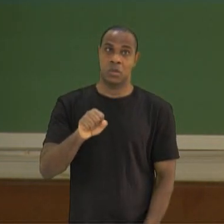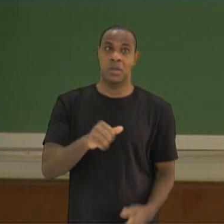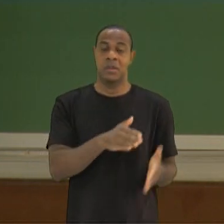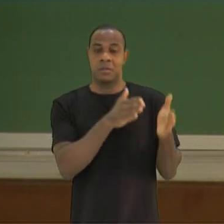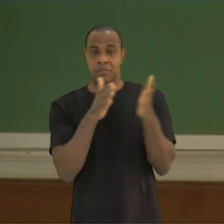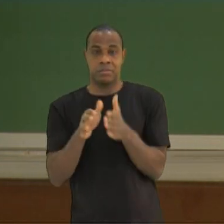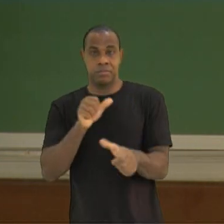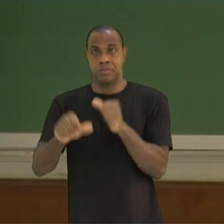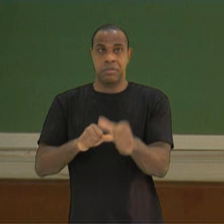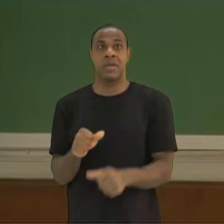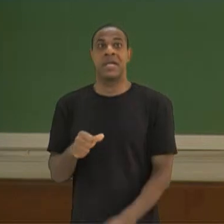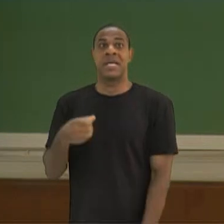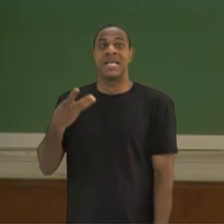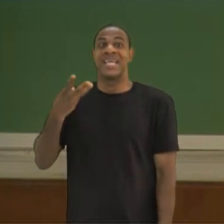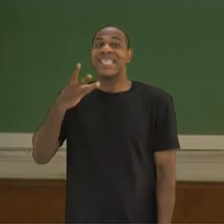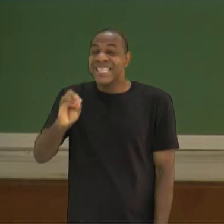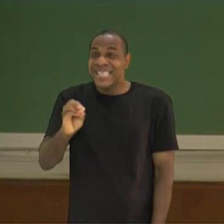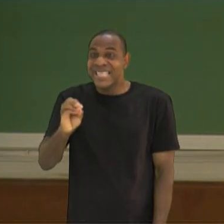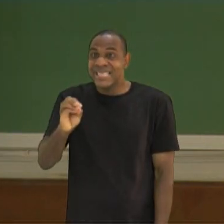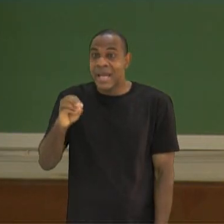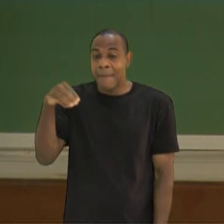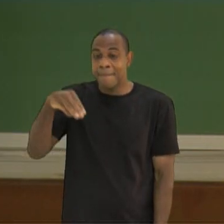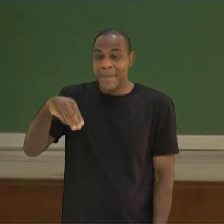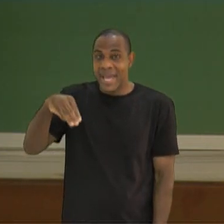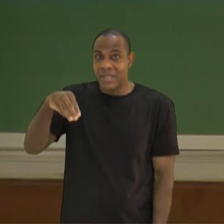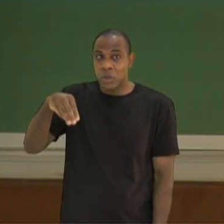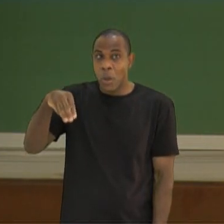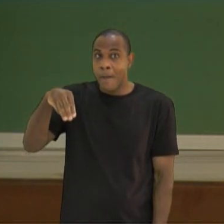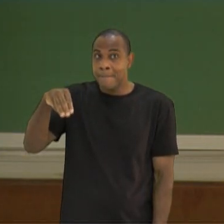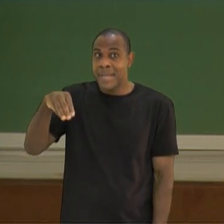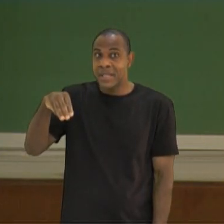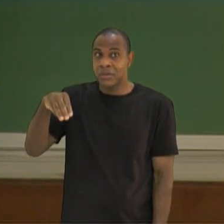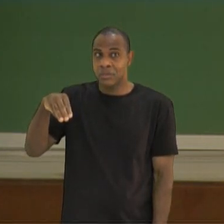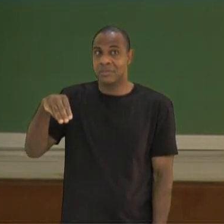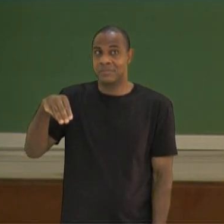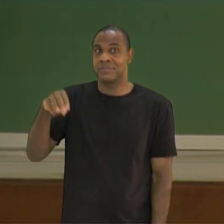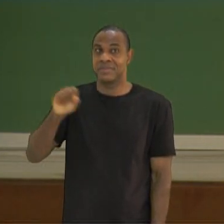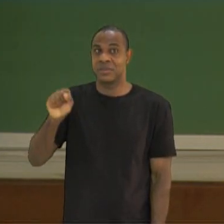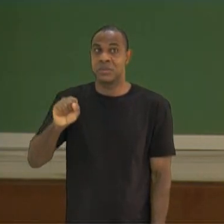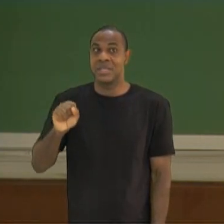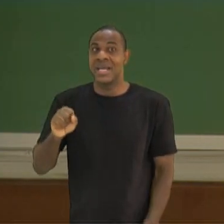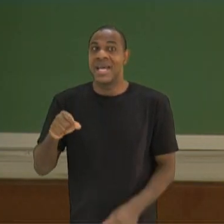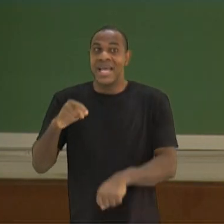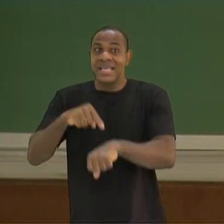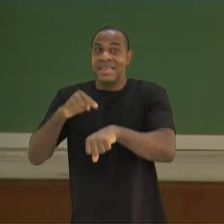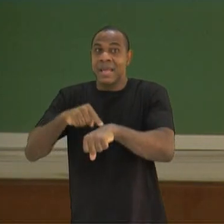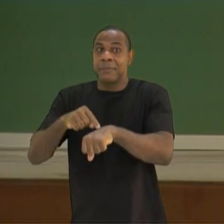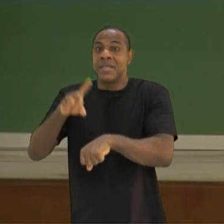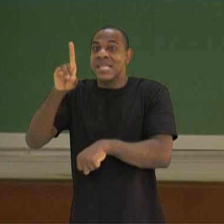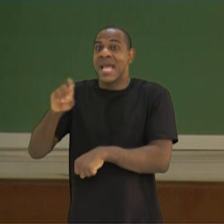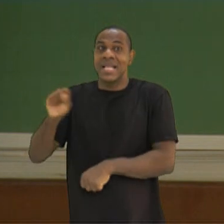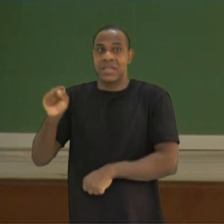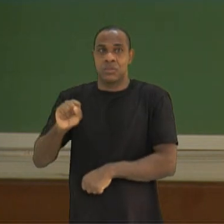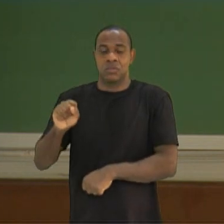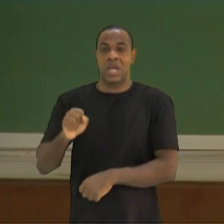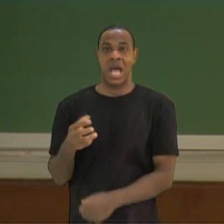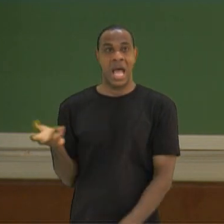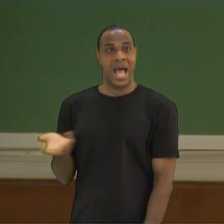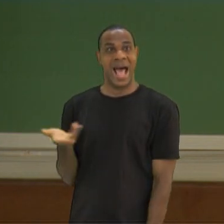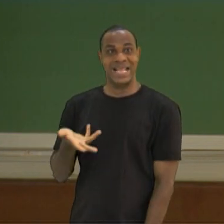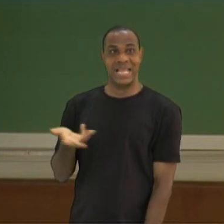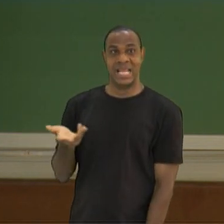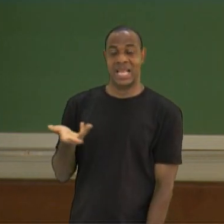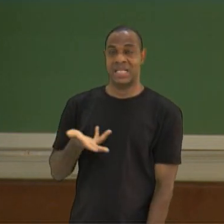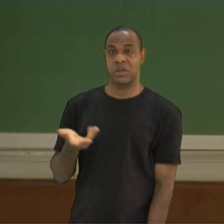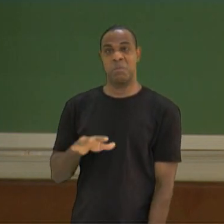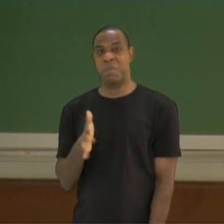por segundo em 10 segundos, houve essa mudança aí, sua aceleração média é de 2 metros por